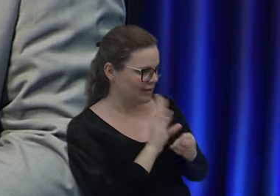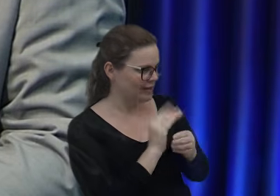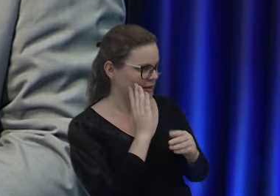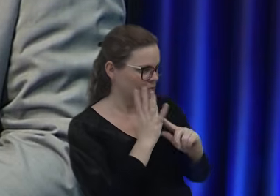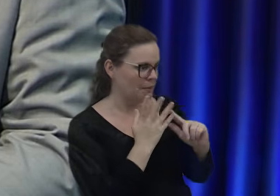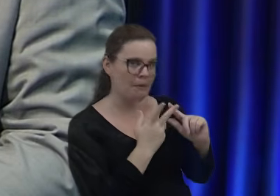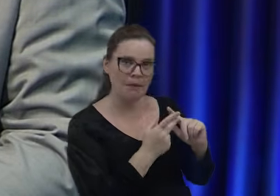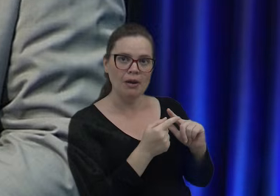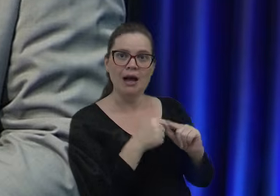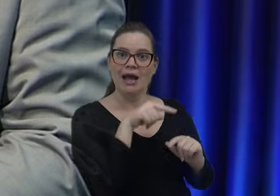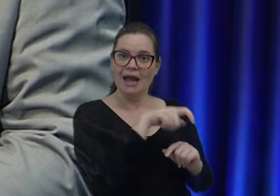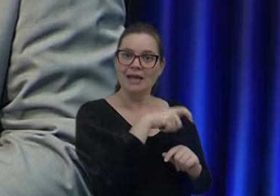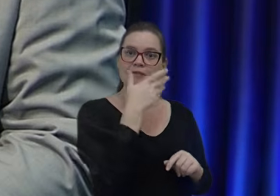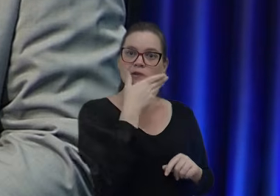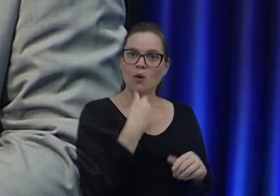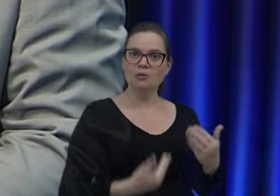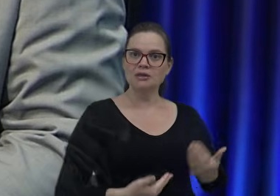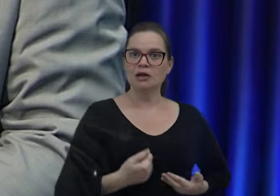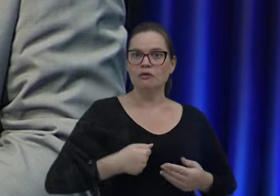tesouros da rainha,